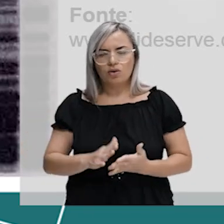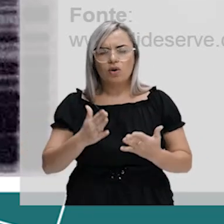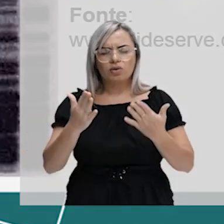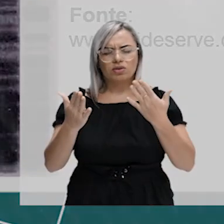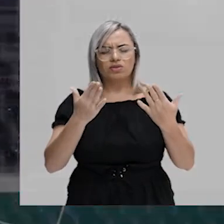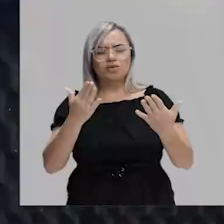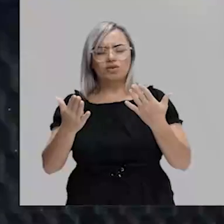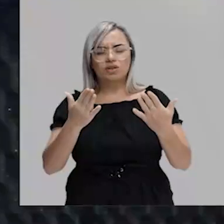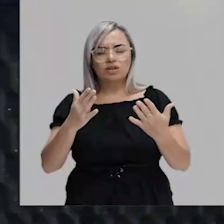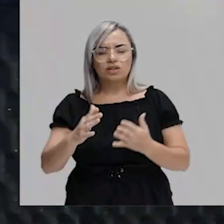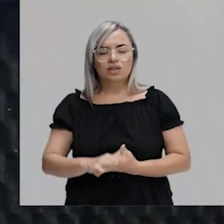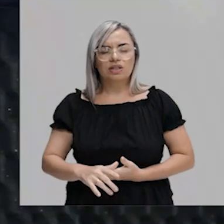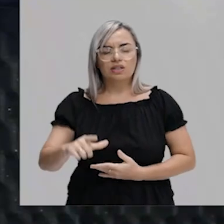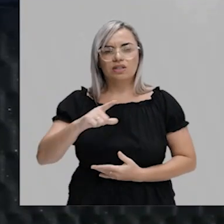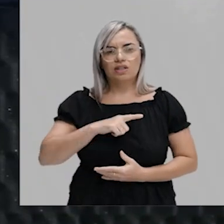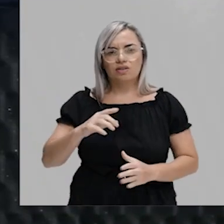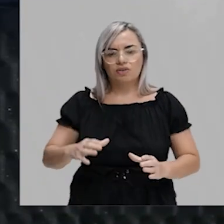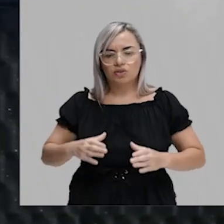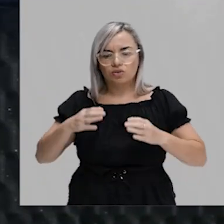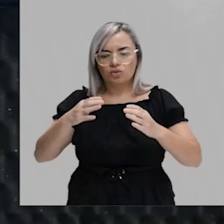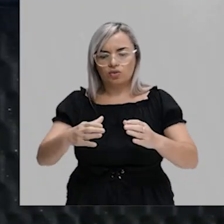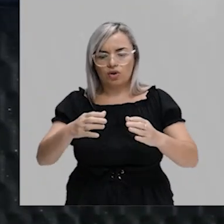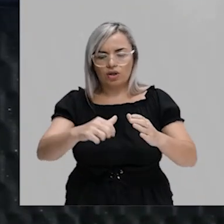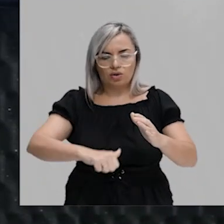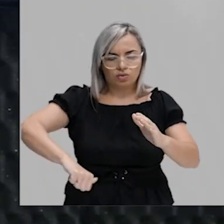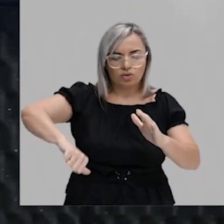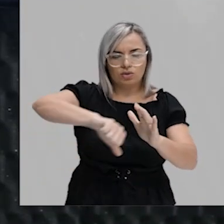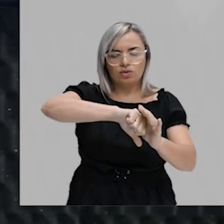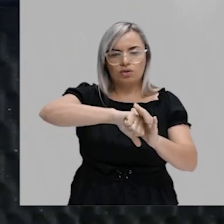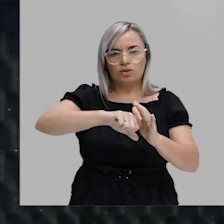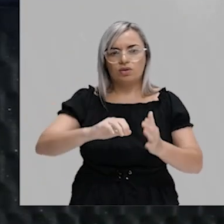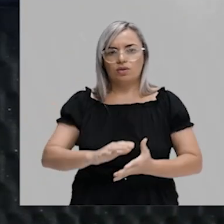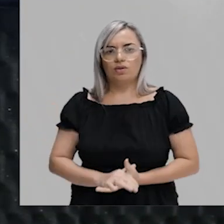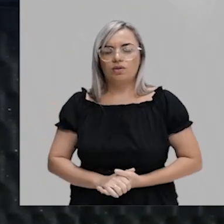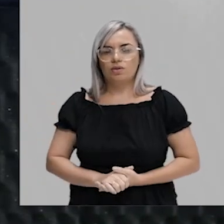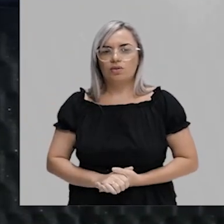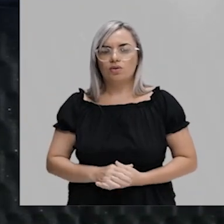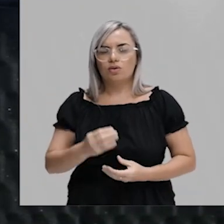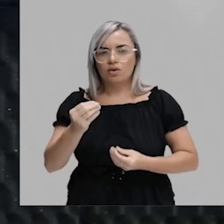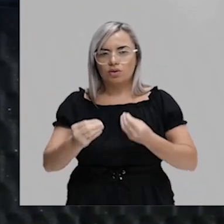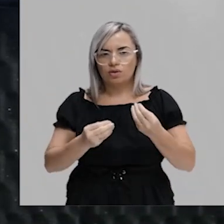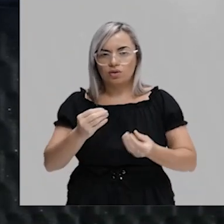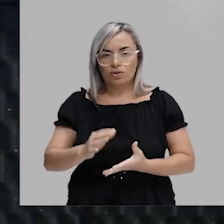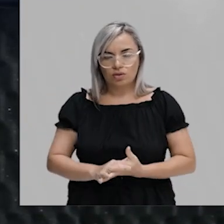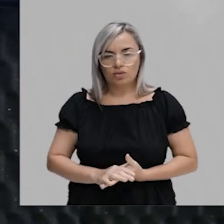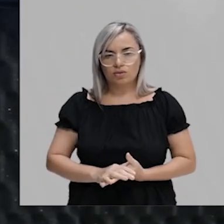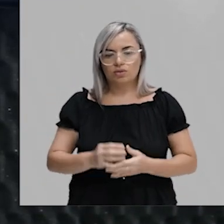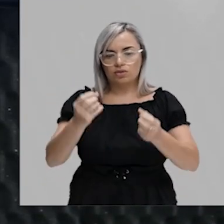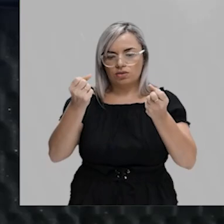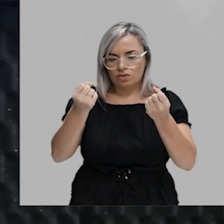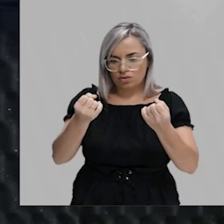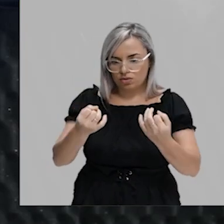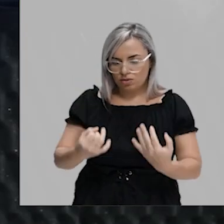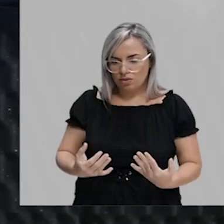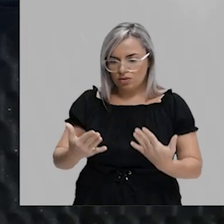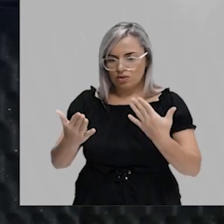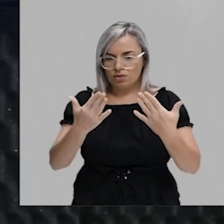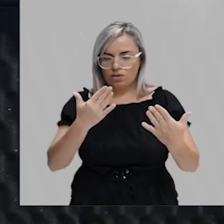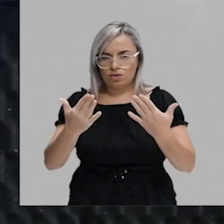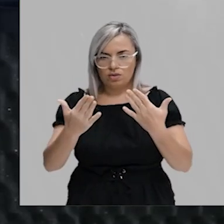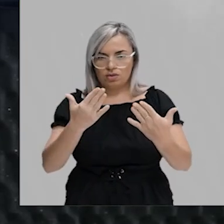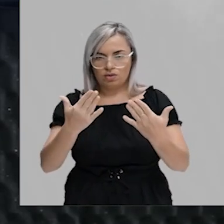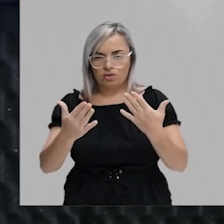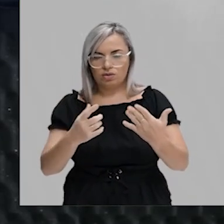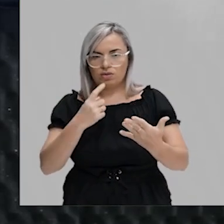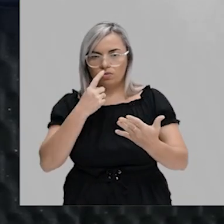algumas pessoas, né? Pessoas possíveis suspeitos, e foi comparado essa amostra de sangue com o sangue